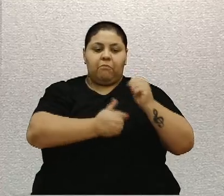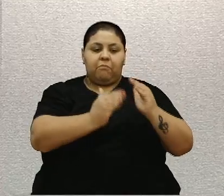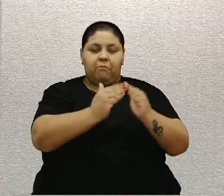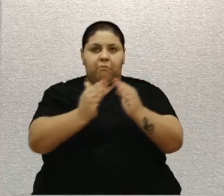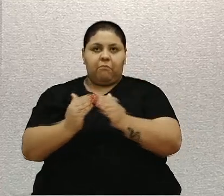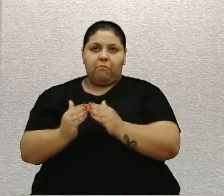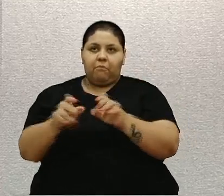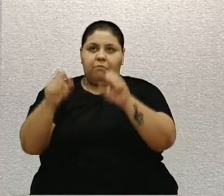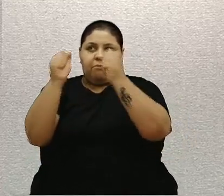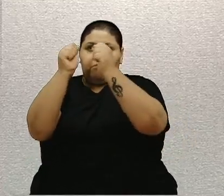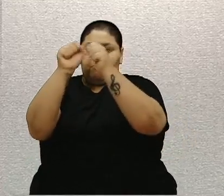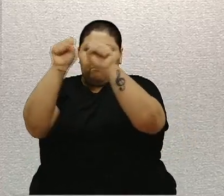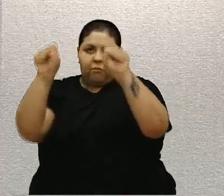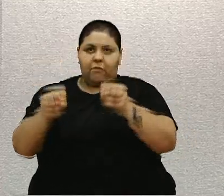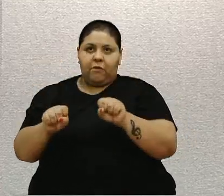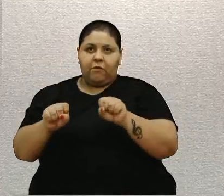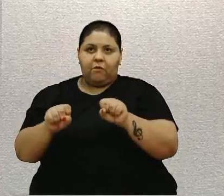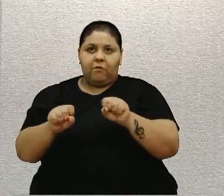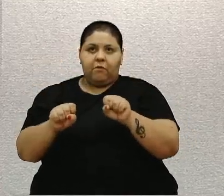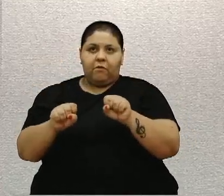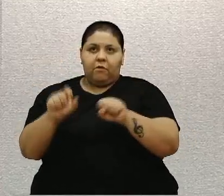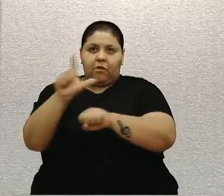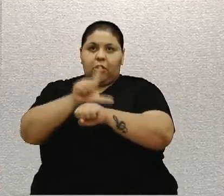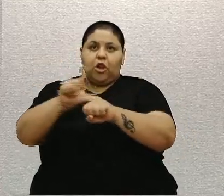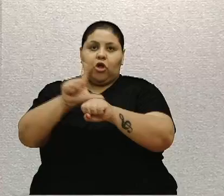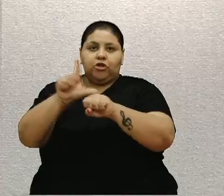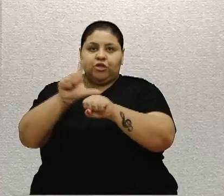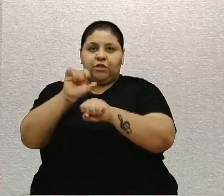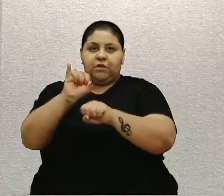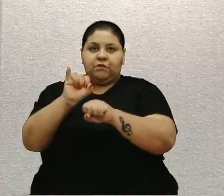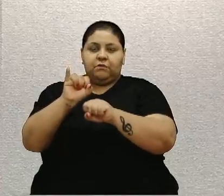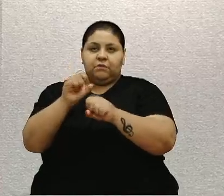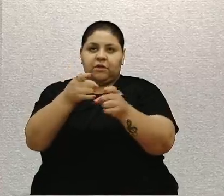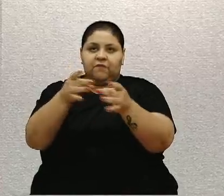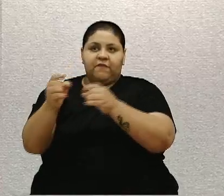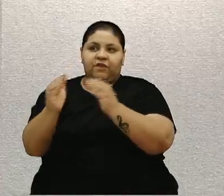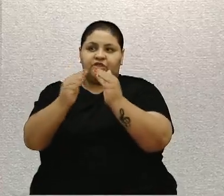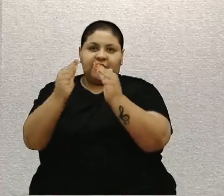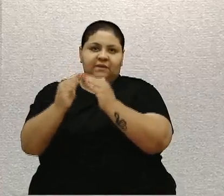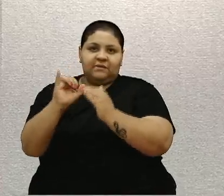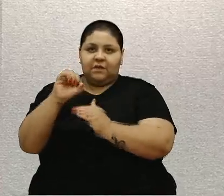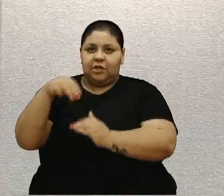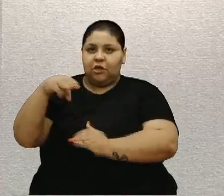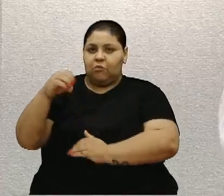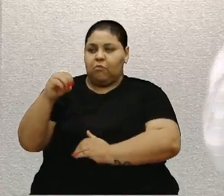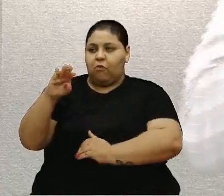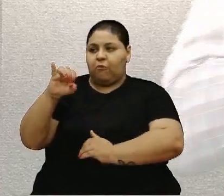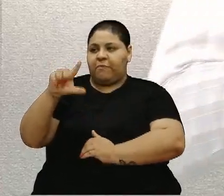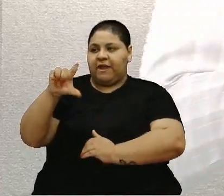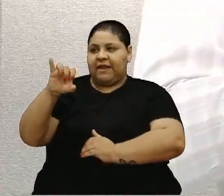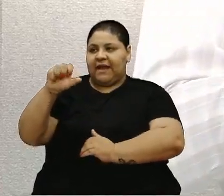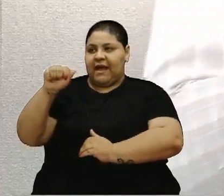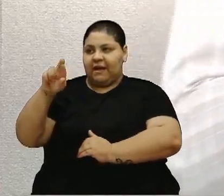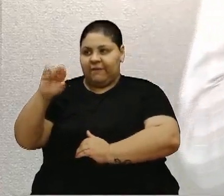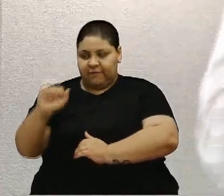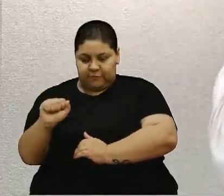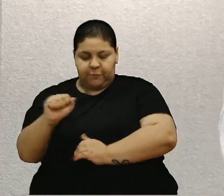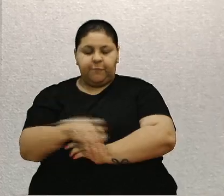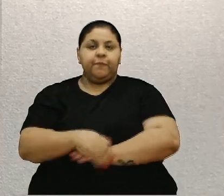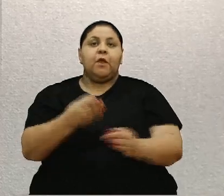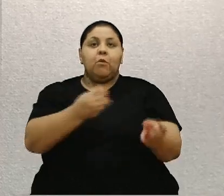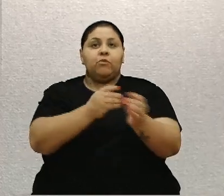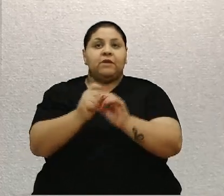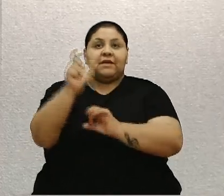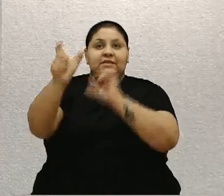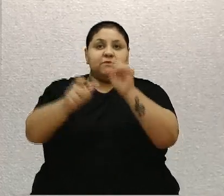sistema financeiro imobiliário. O que acontece? Muitas vezes as pessoas compram o imóvel e